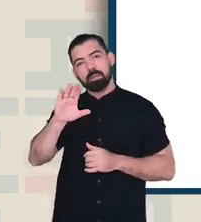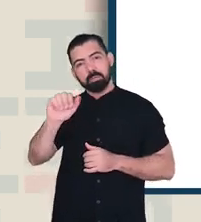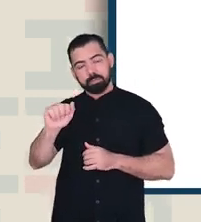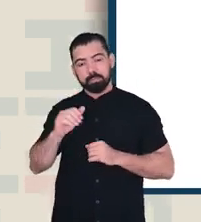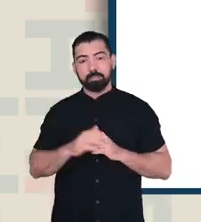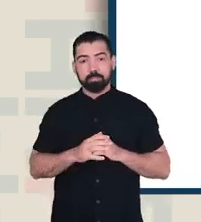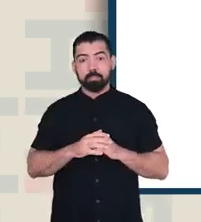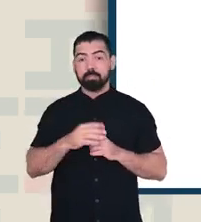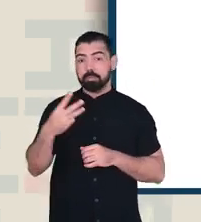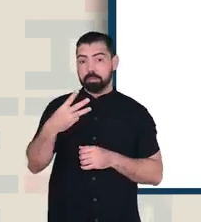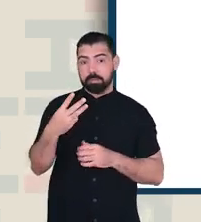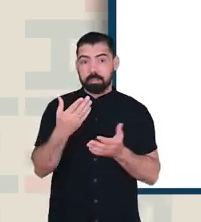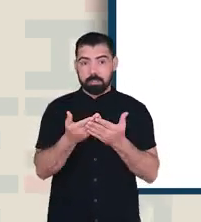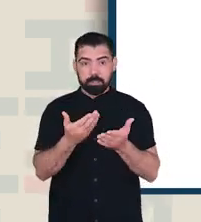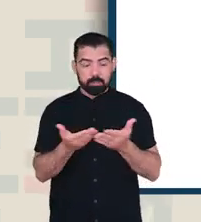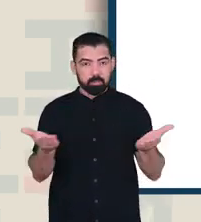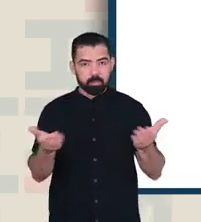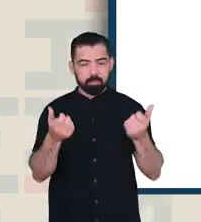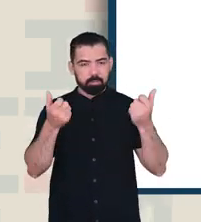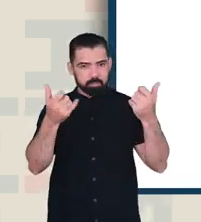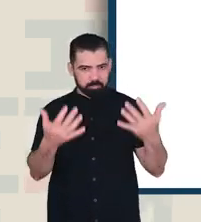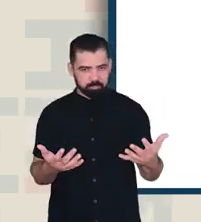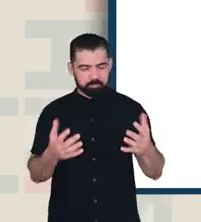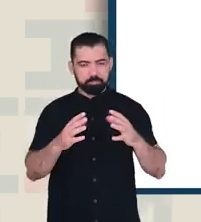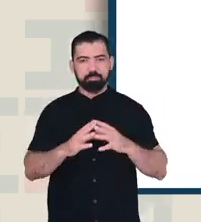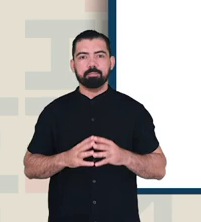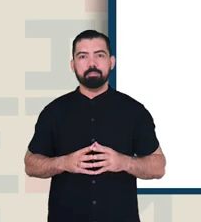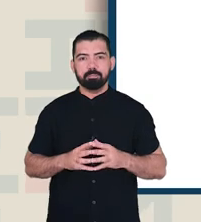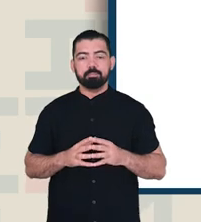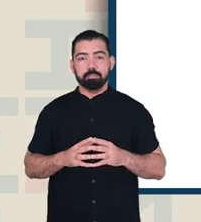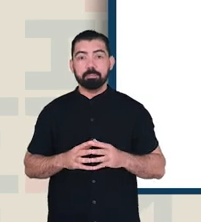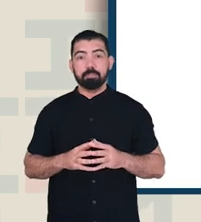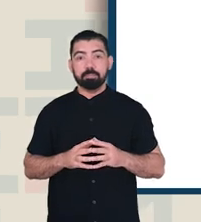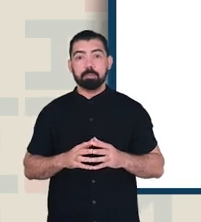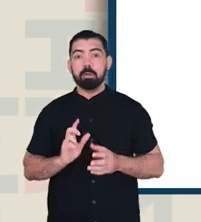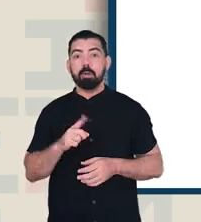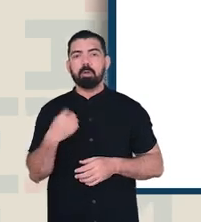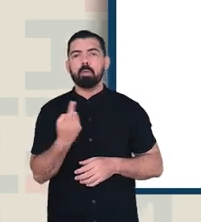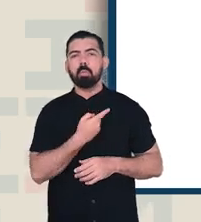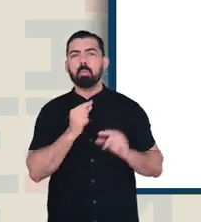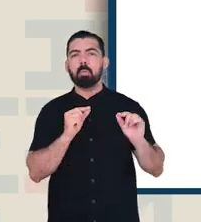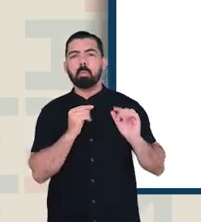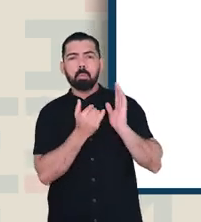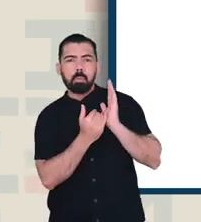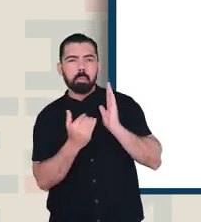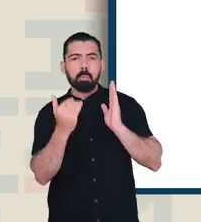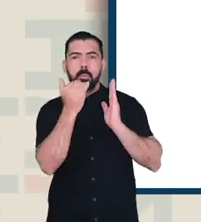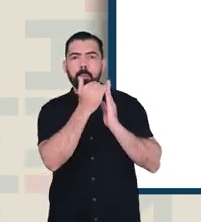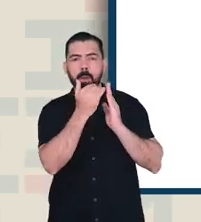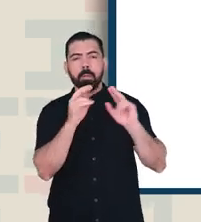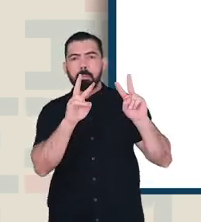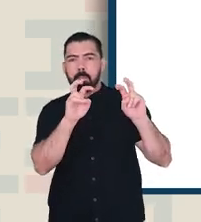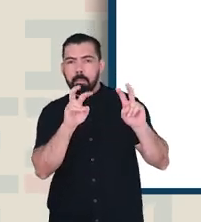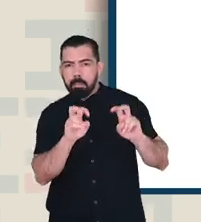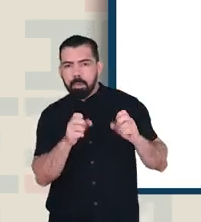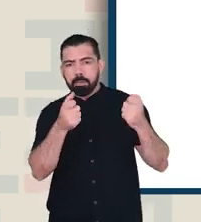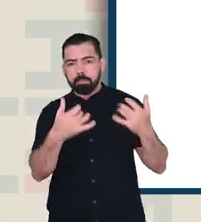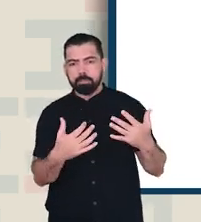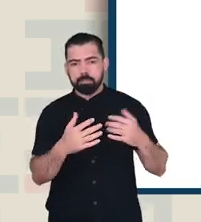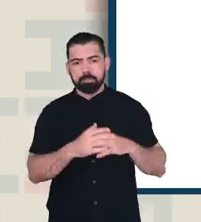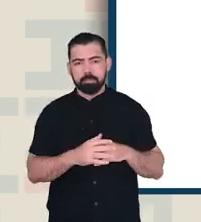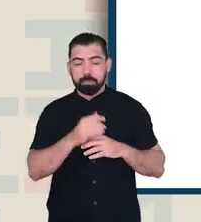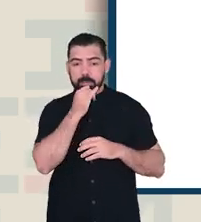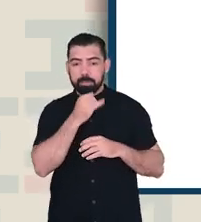Nessa terceira aula, nesse terceiro módulo, vamos um pouquinho mais sair um